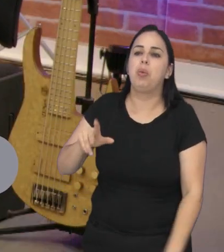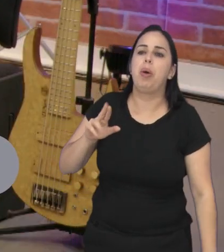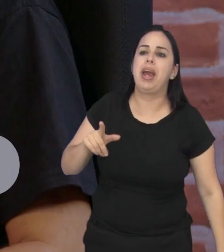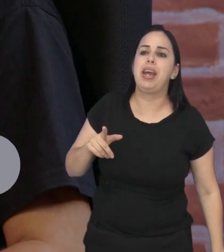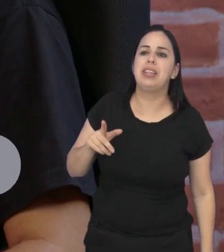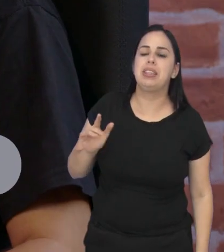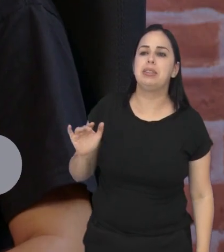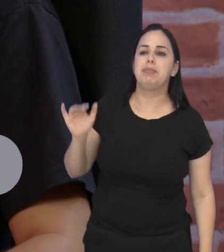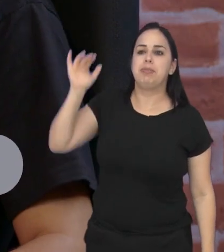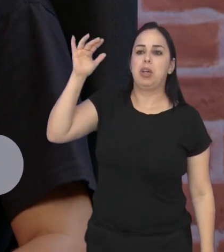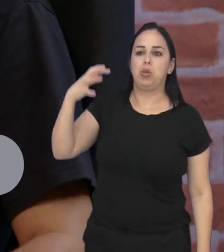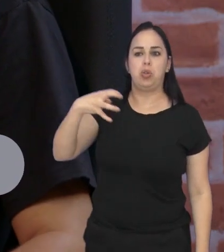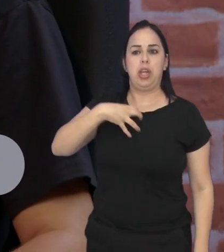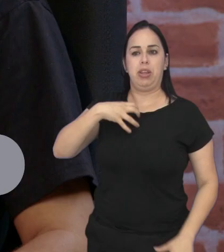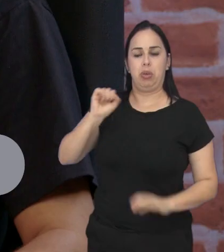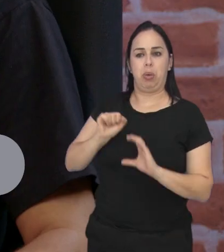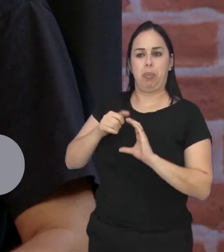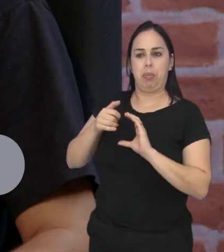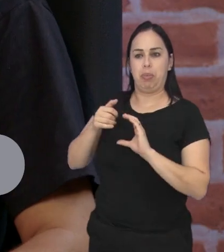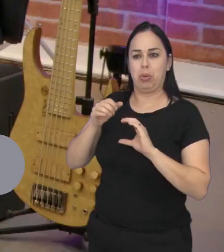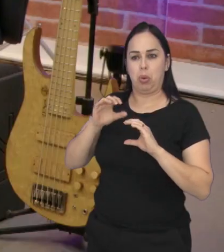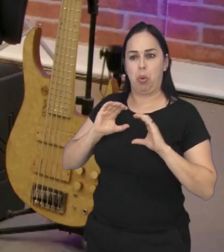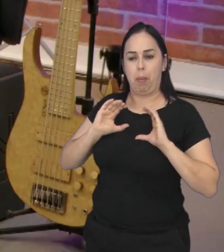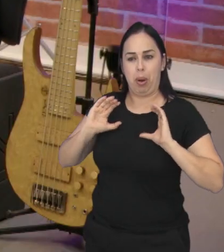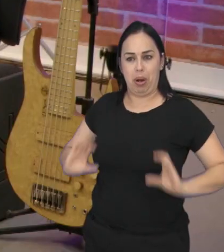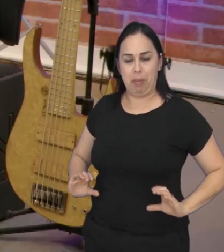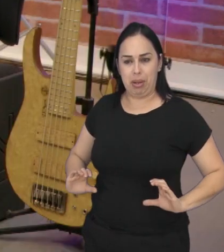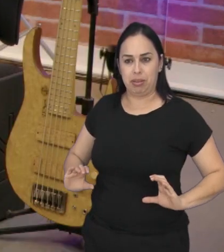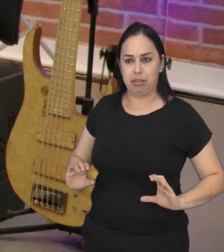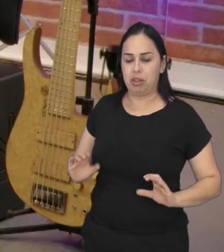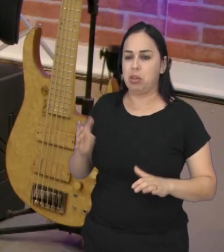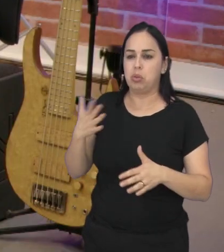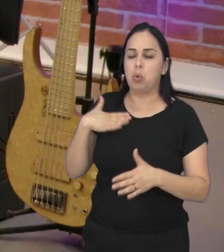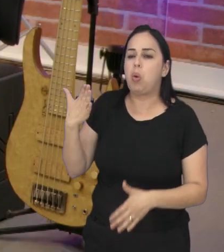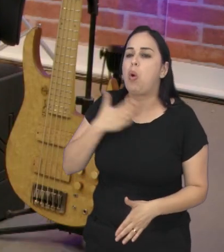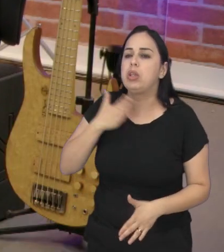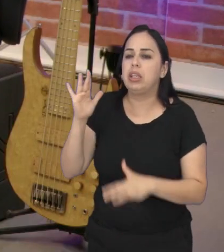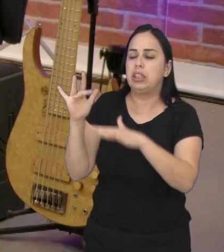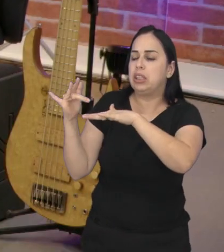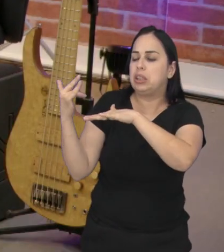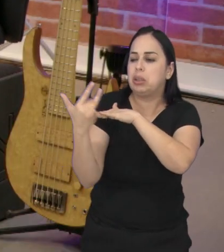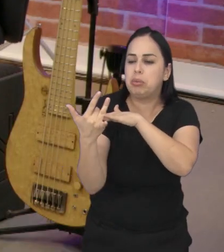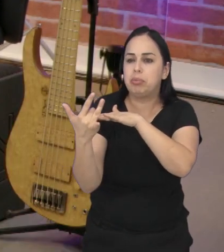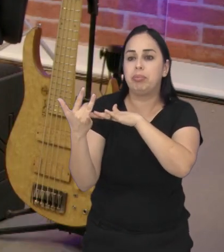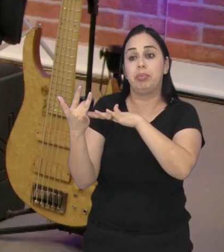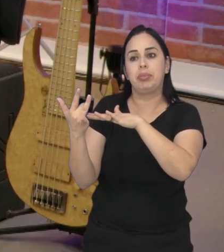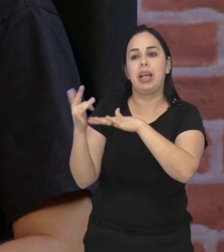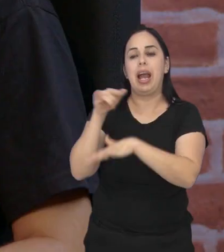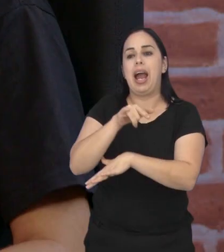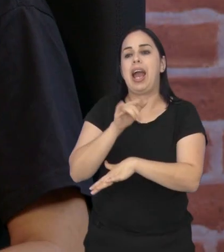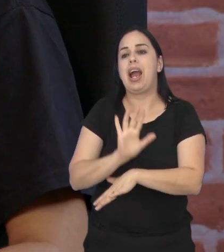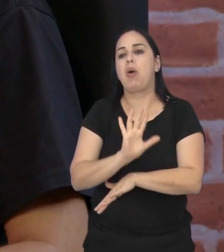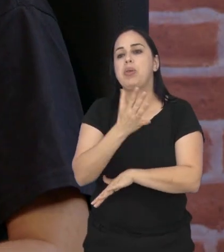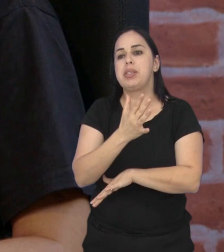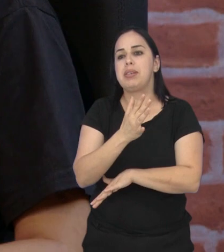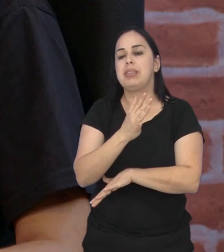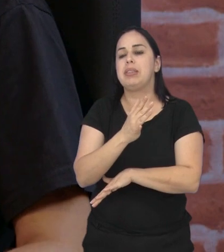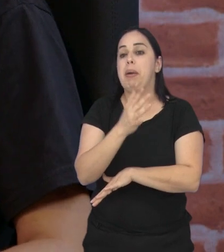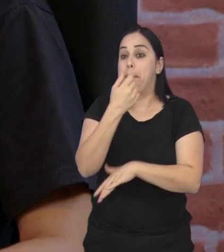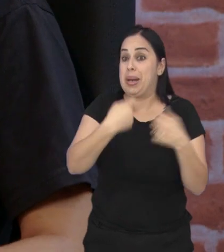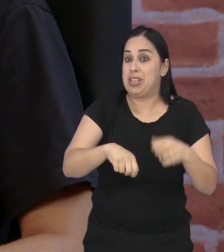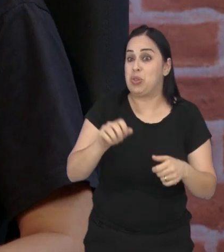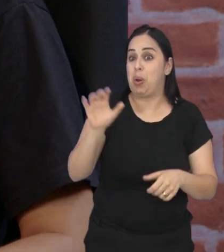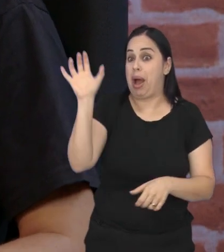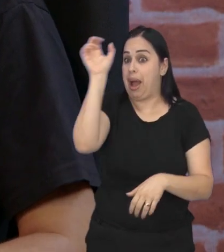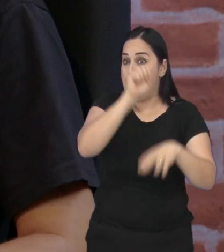da idade, é o tiozão do comportamento. Tem galera nova que não tinha interação com rede social, não buscava fazer isso. E aí, alguns tiveram que